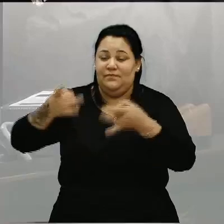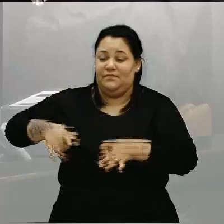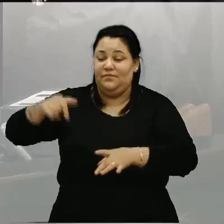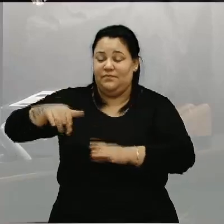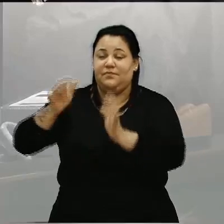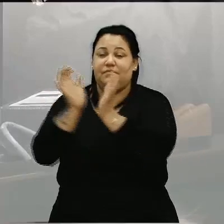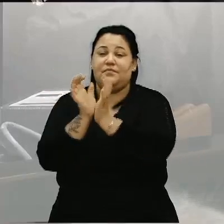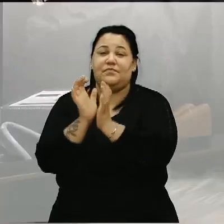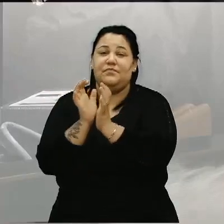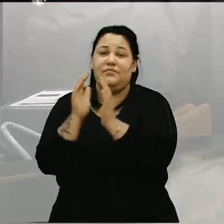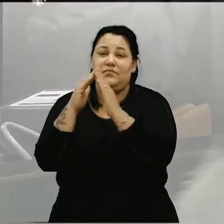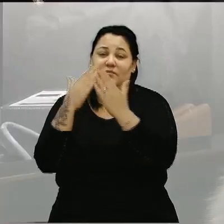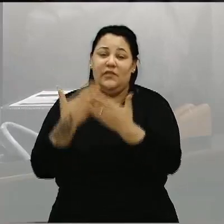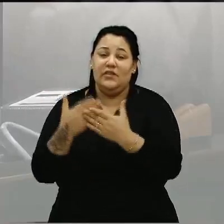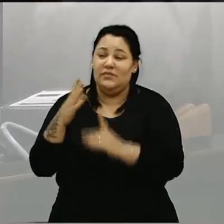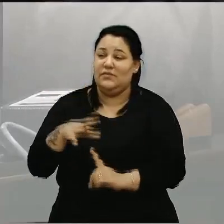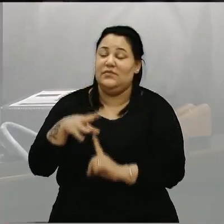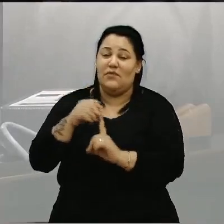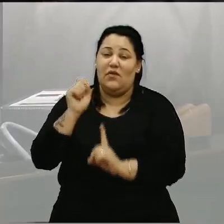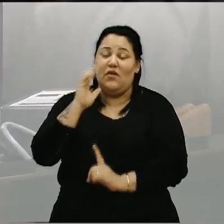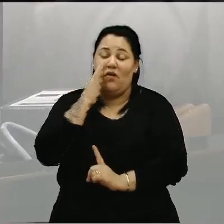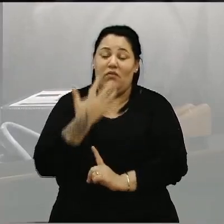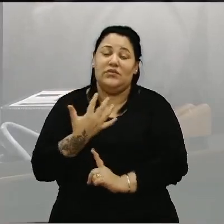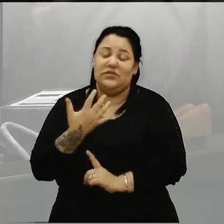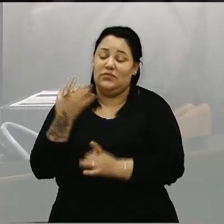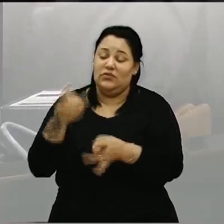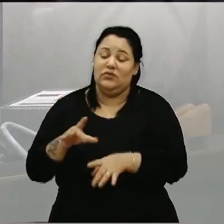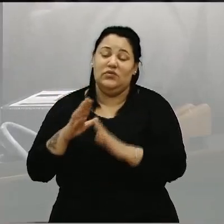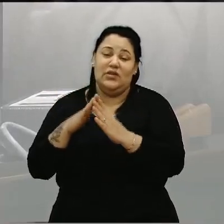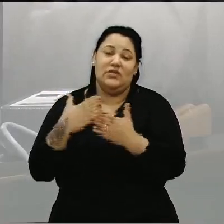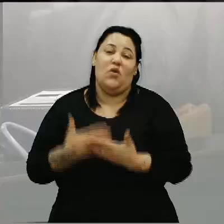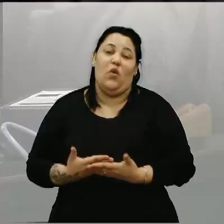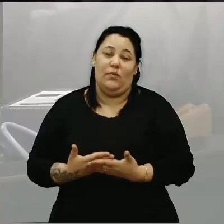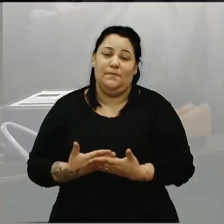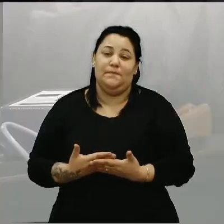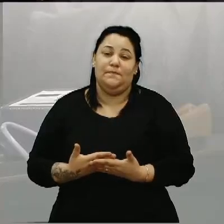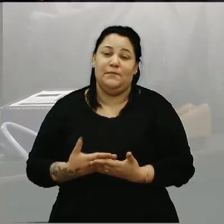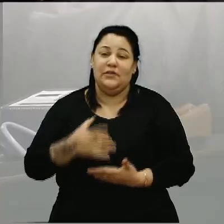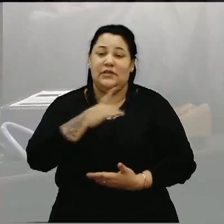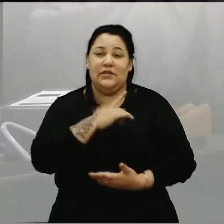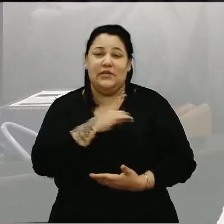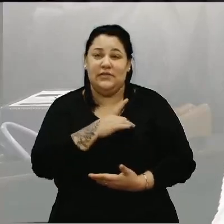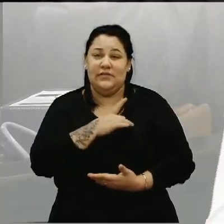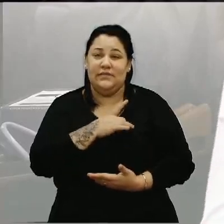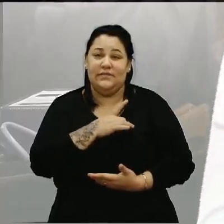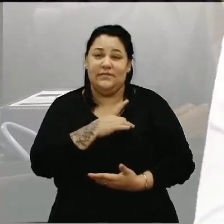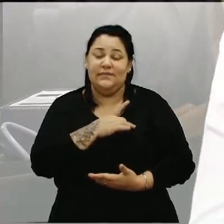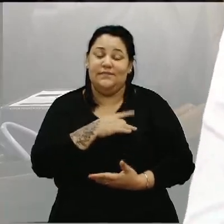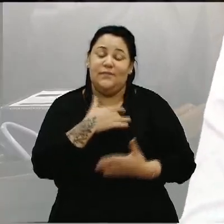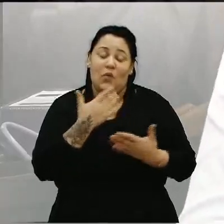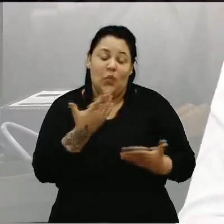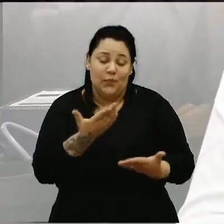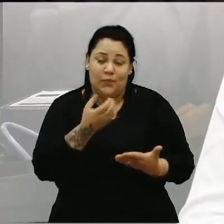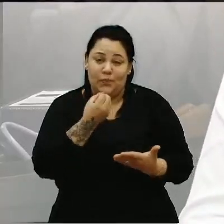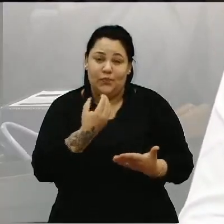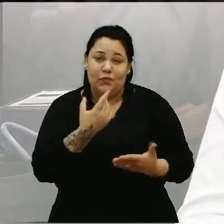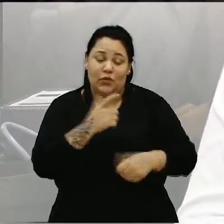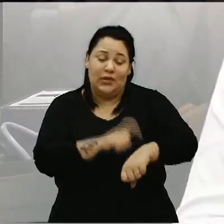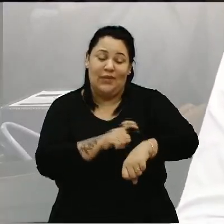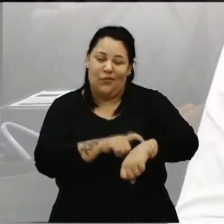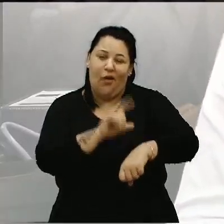como principais causas para evasão escolar, que segue, então, a suspeita de negligência. Enfim, como o tempo é